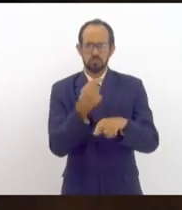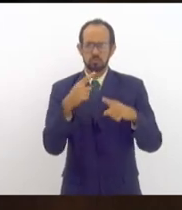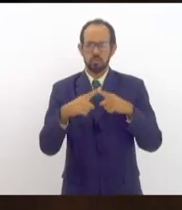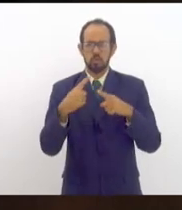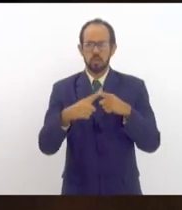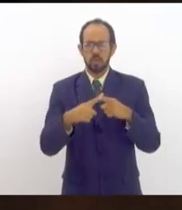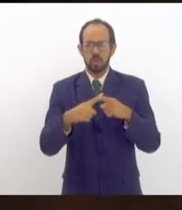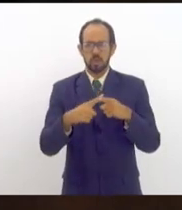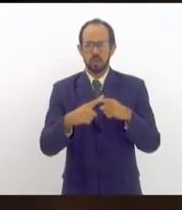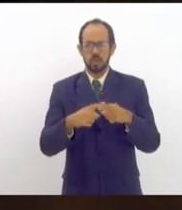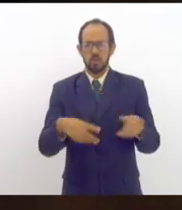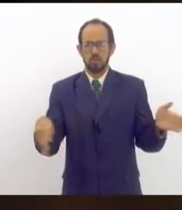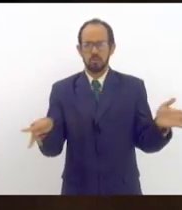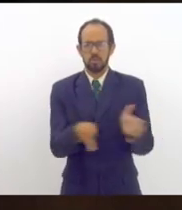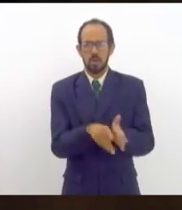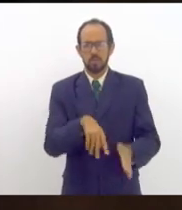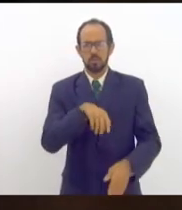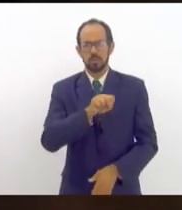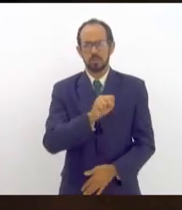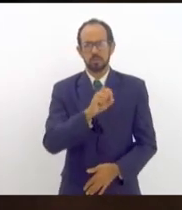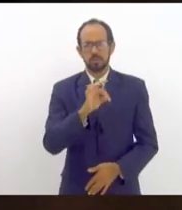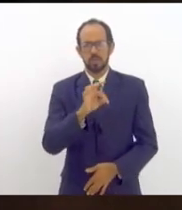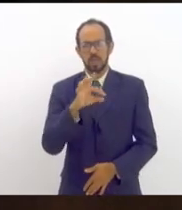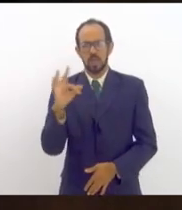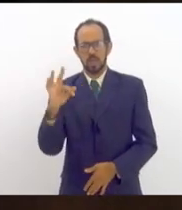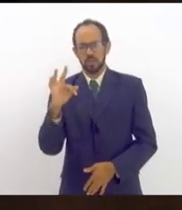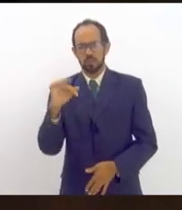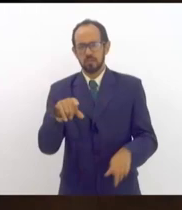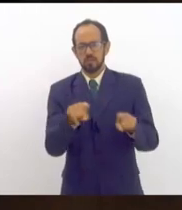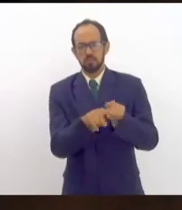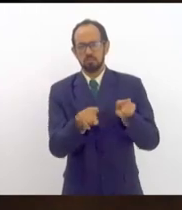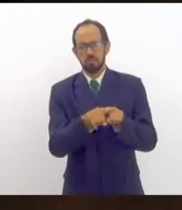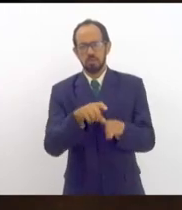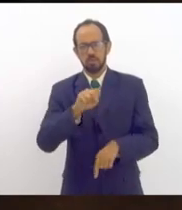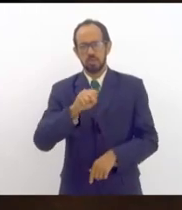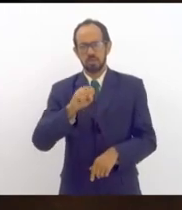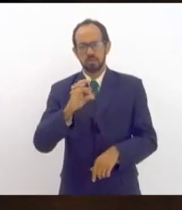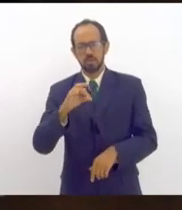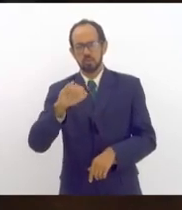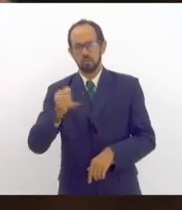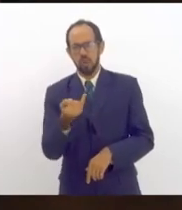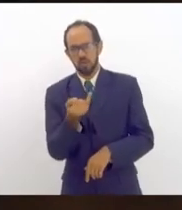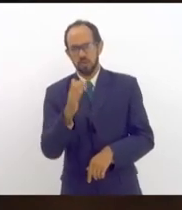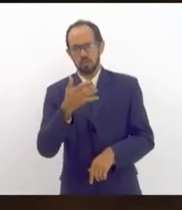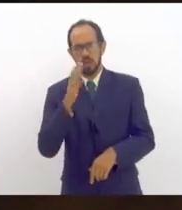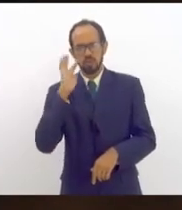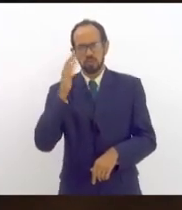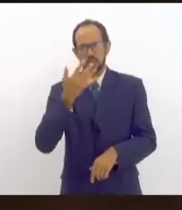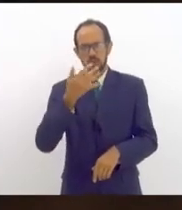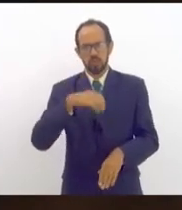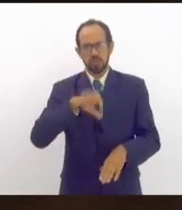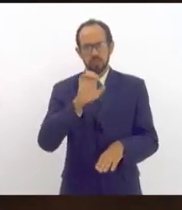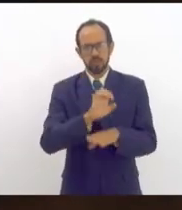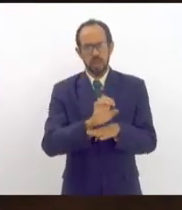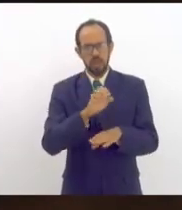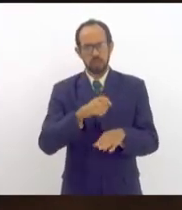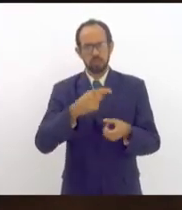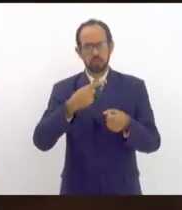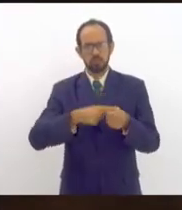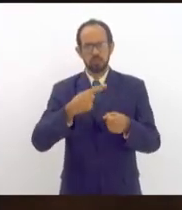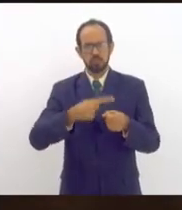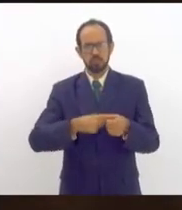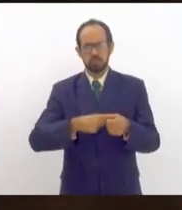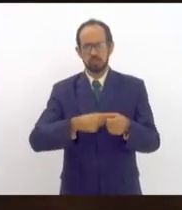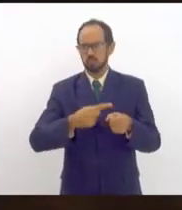que o próprio STF o STJ já decidiram que estados e municípios é inconstitucional